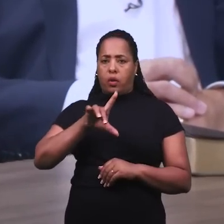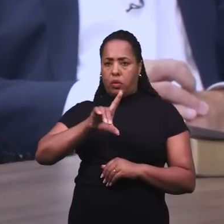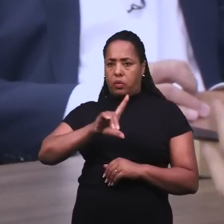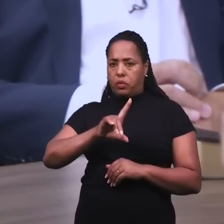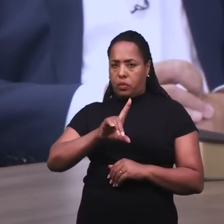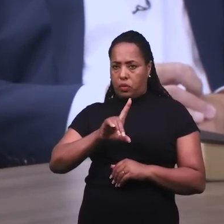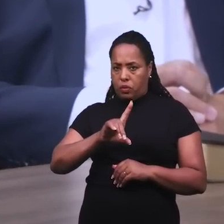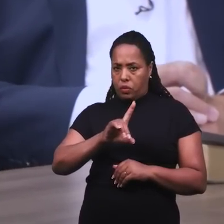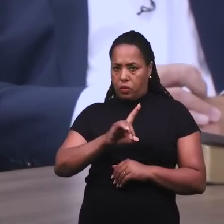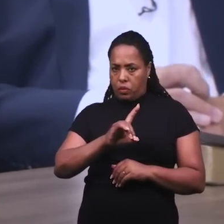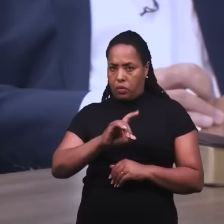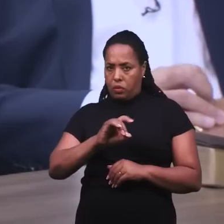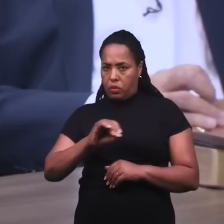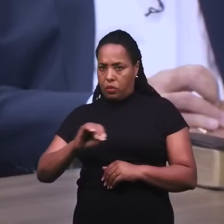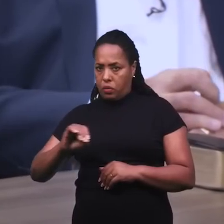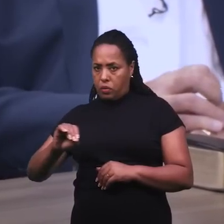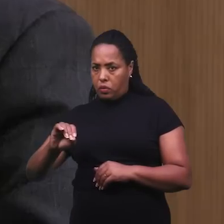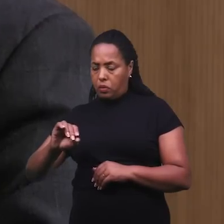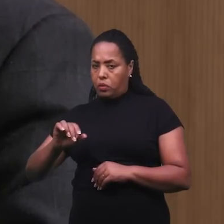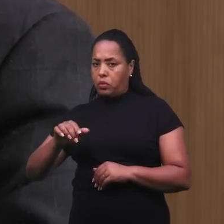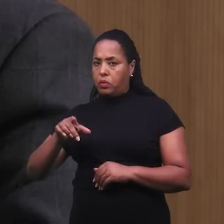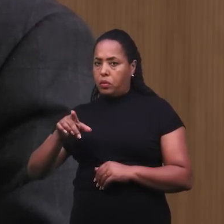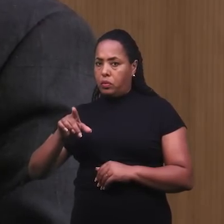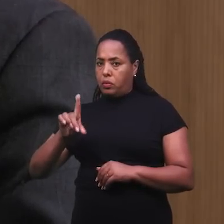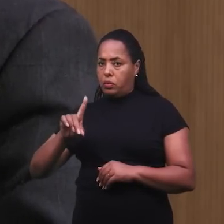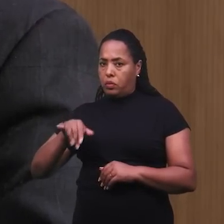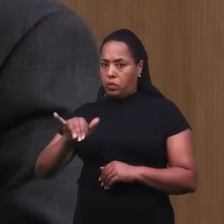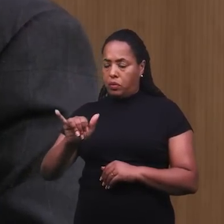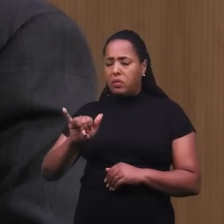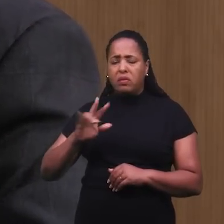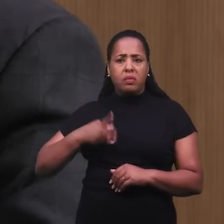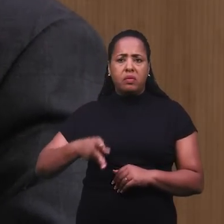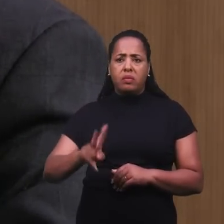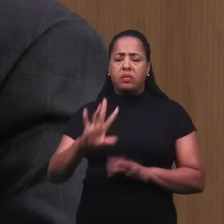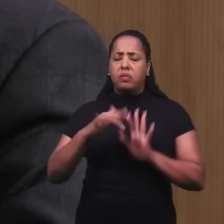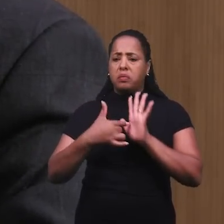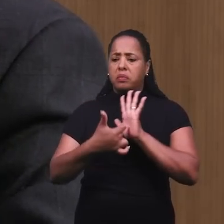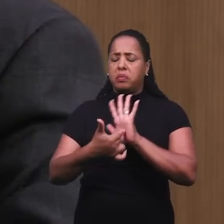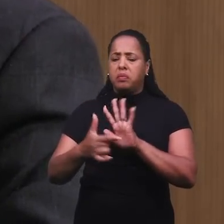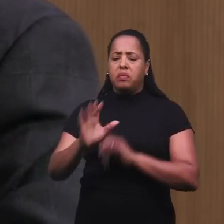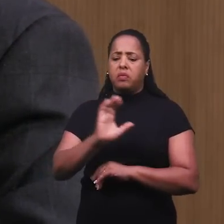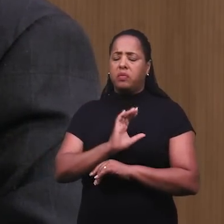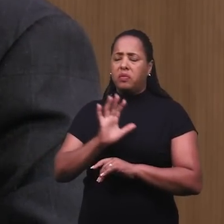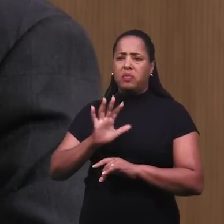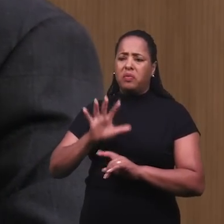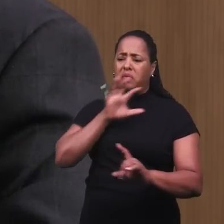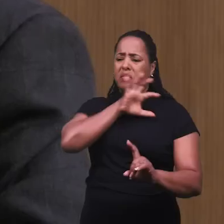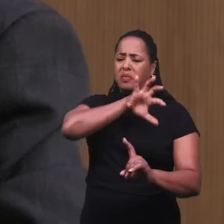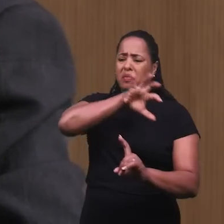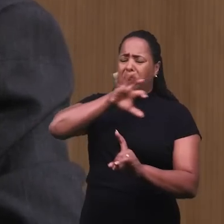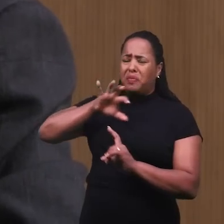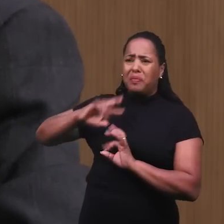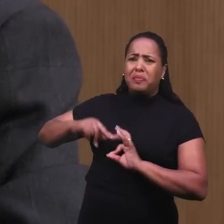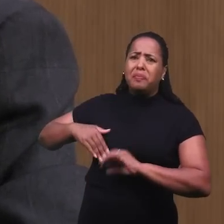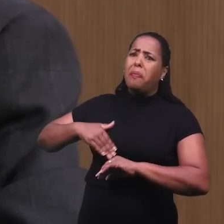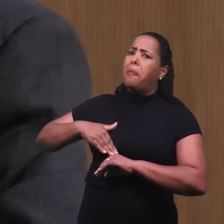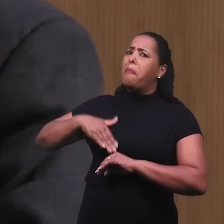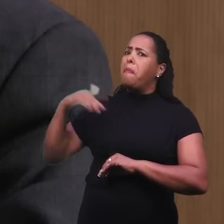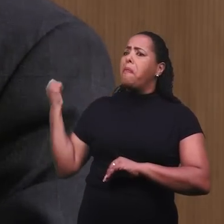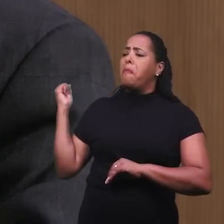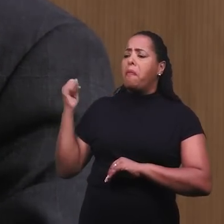os colegas, né, aqueles que estão em sua volta, eles têm maior influência do que os próprios